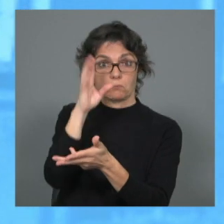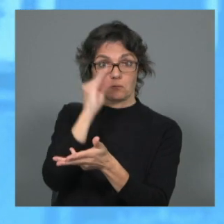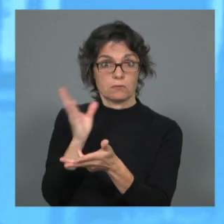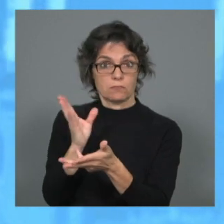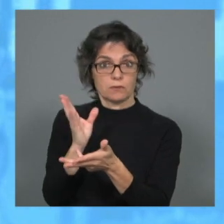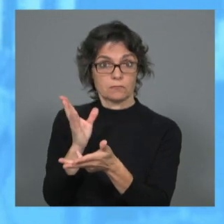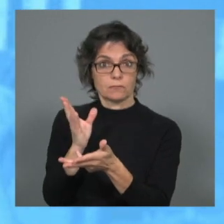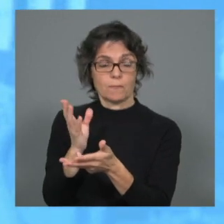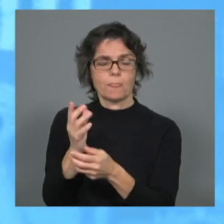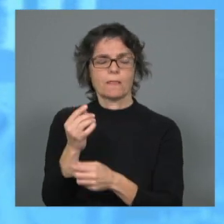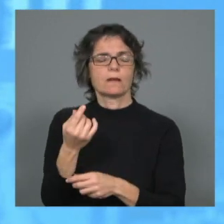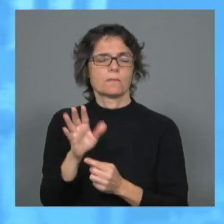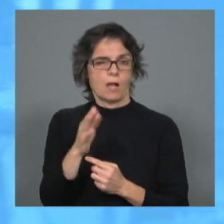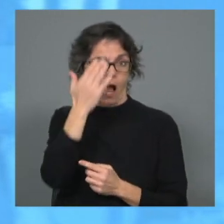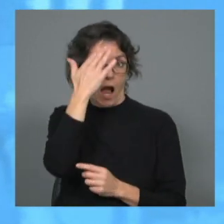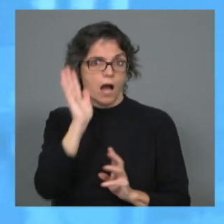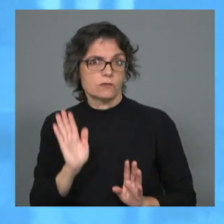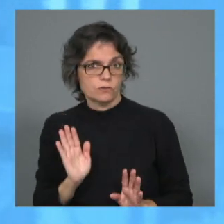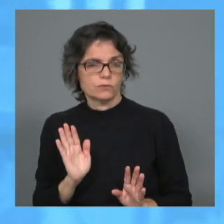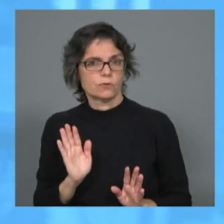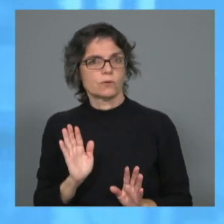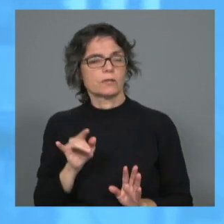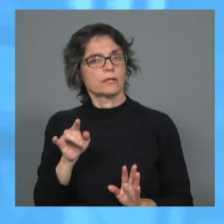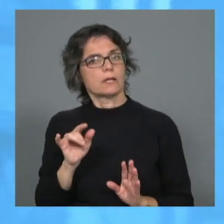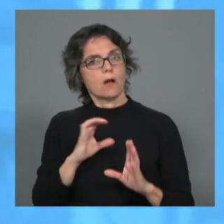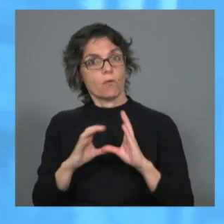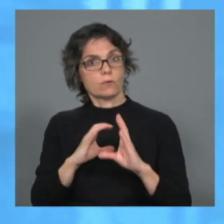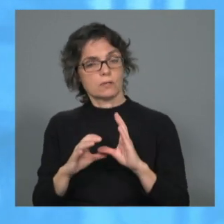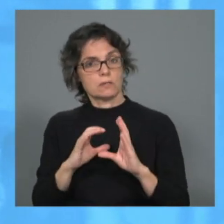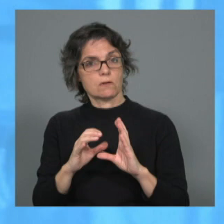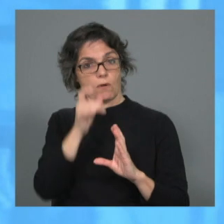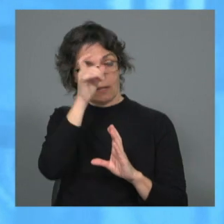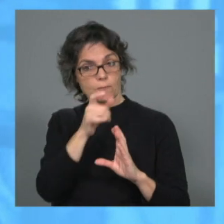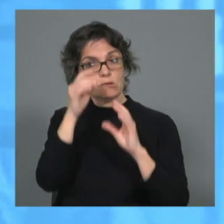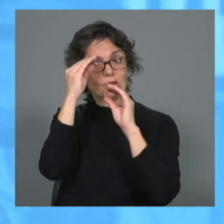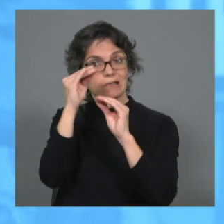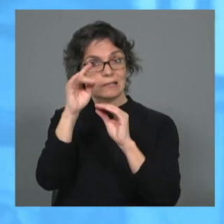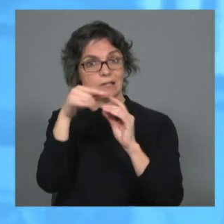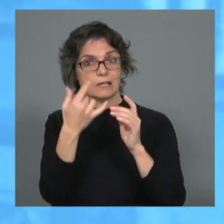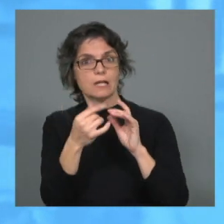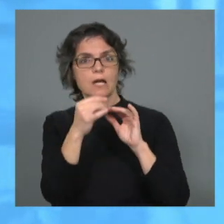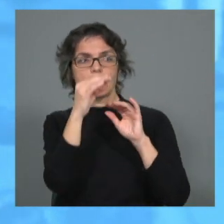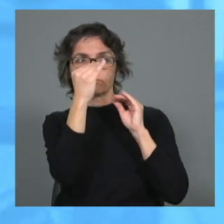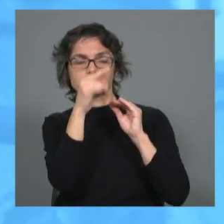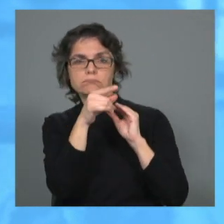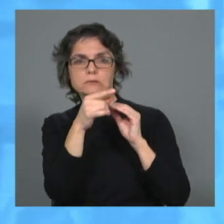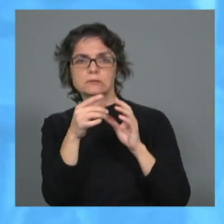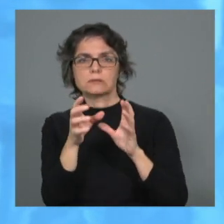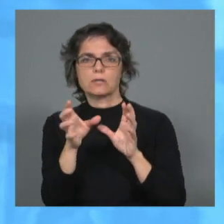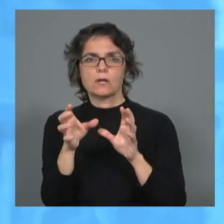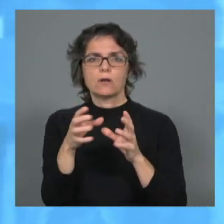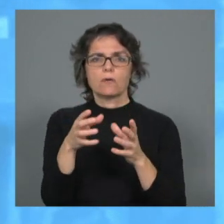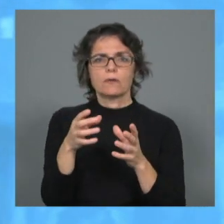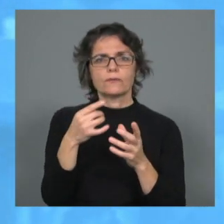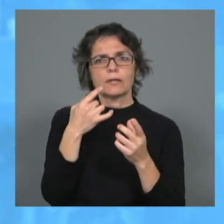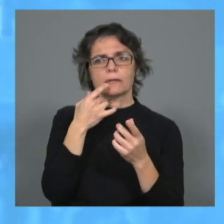conquista e o canal de comunicação entre o treinador e o jogador da equipa tem que ser muito a perceber a